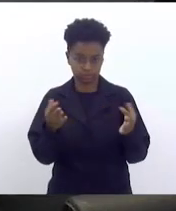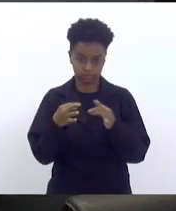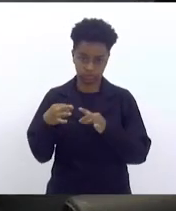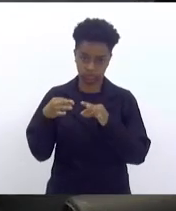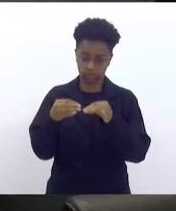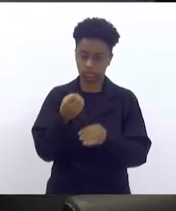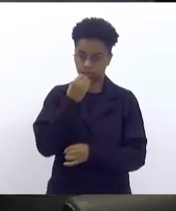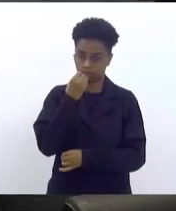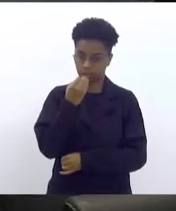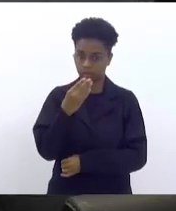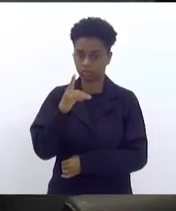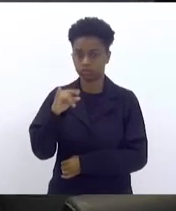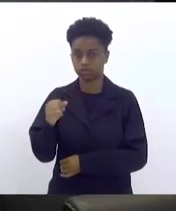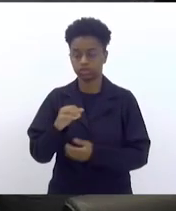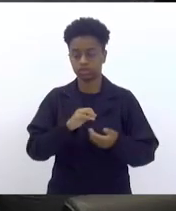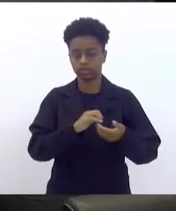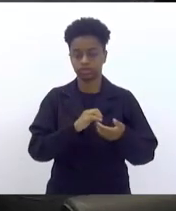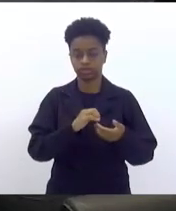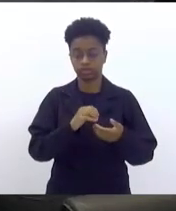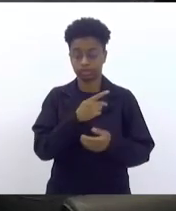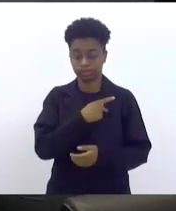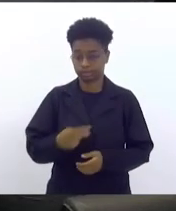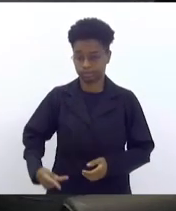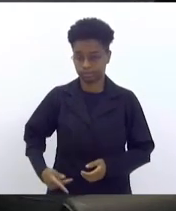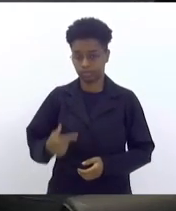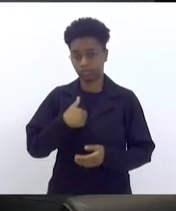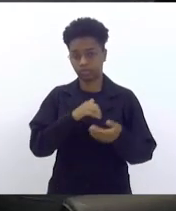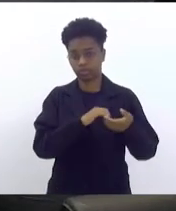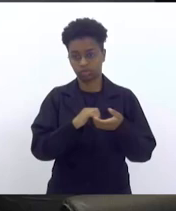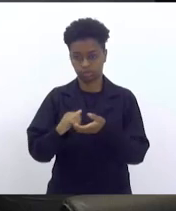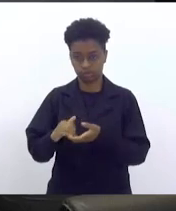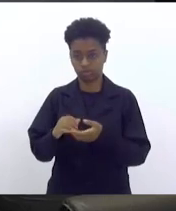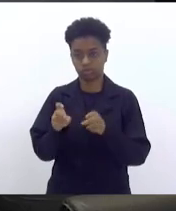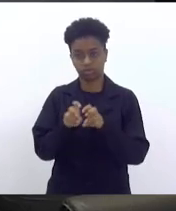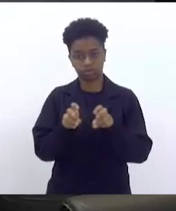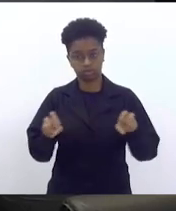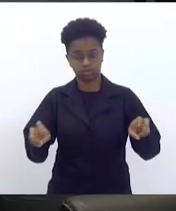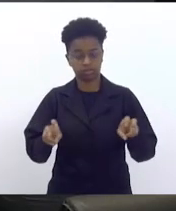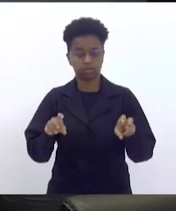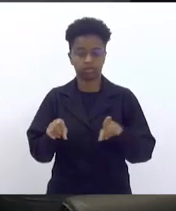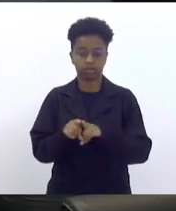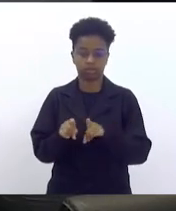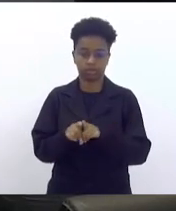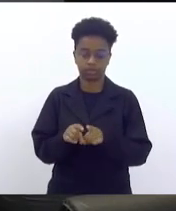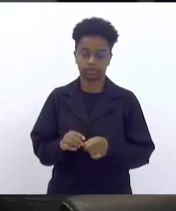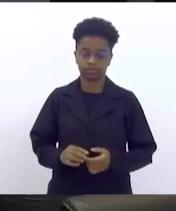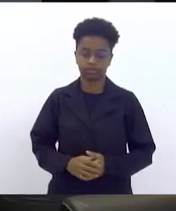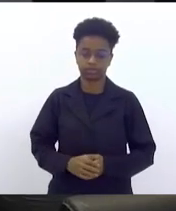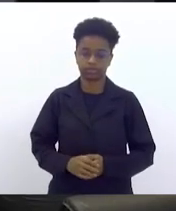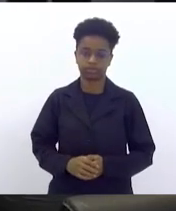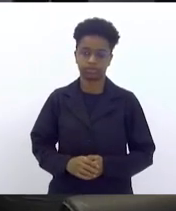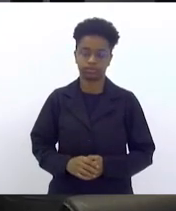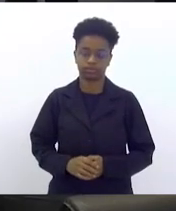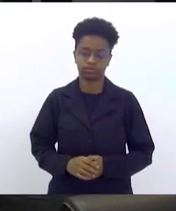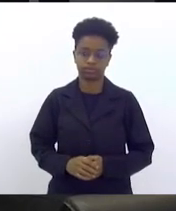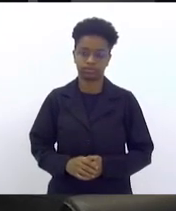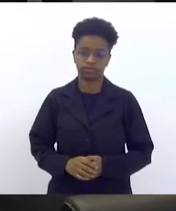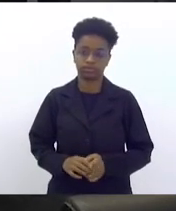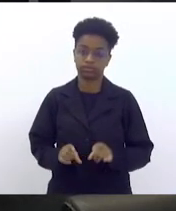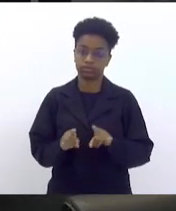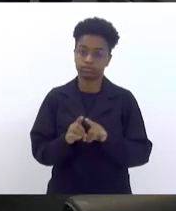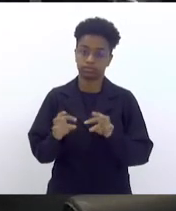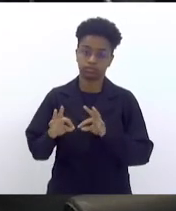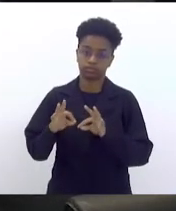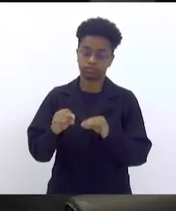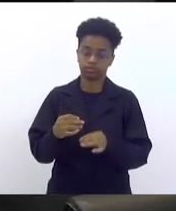eu quero complementar o senhor e comentando vossa excelência e a todos os